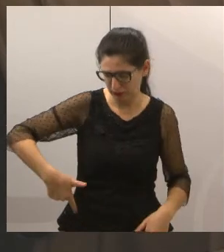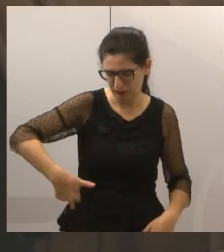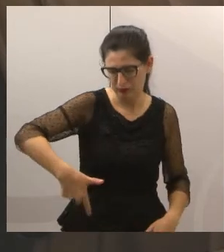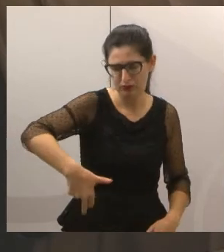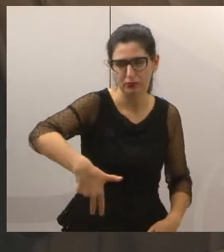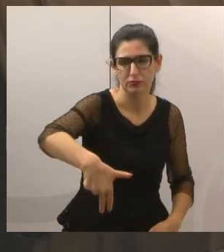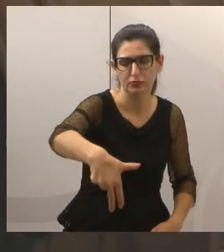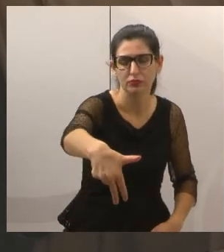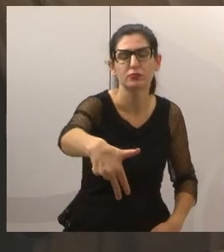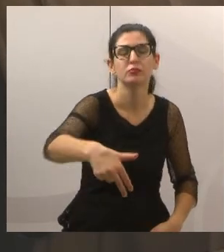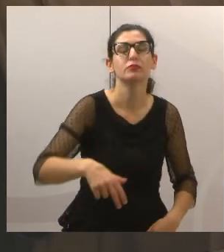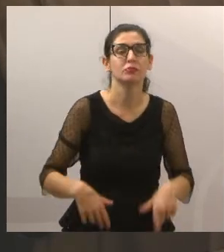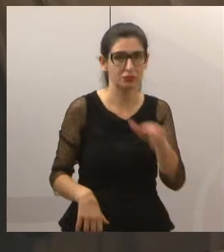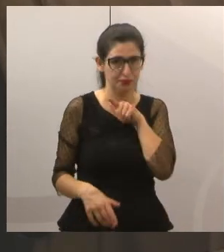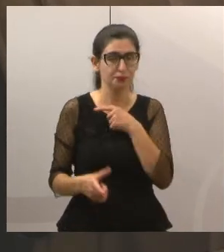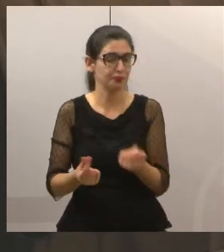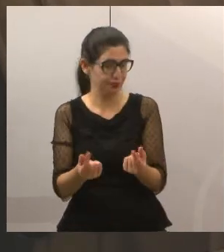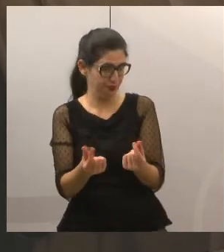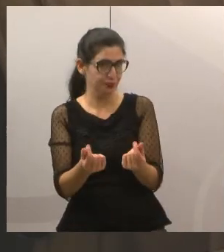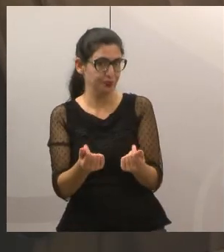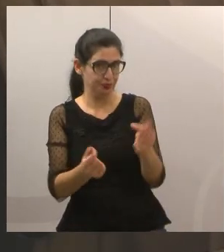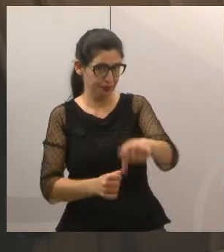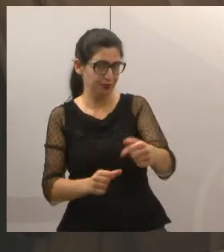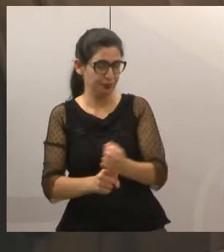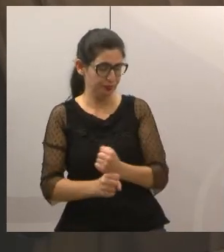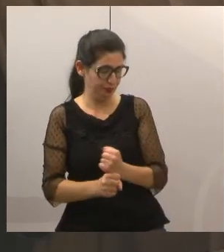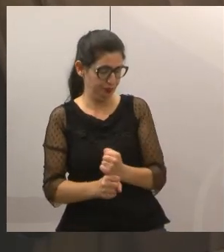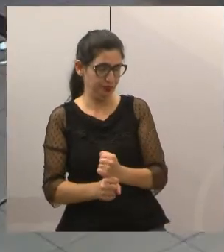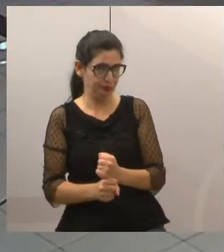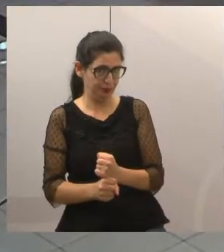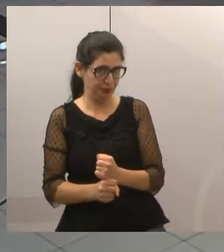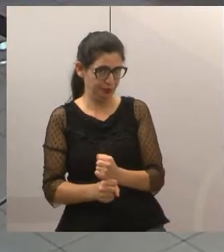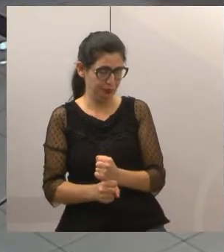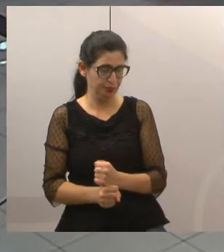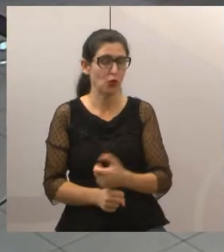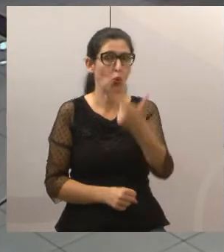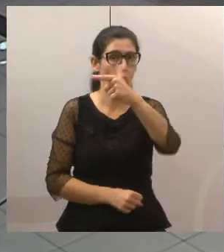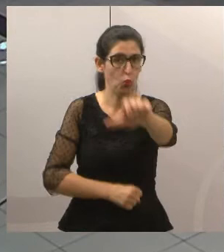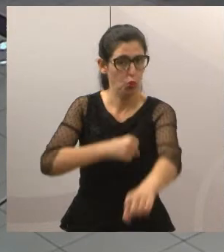tem uma emenda impositiva desse ano. Sim, sim. Ela vai ser executada